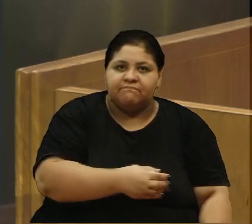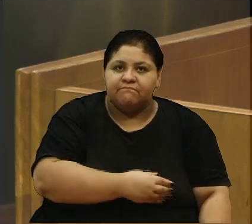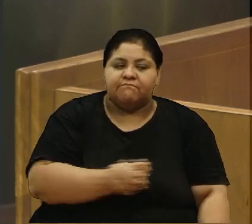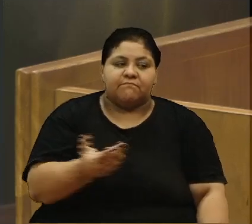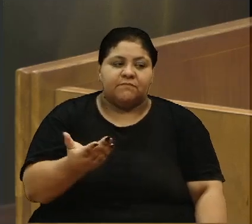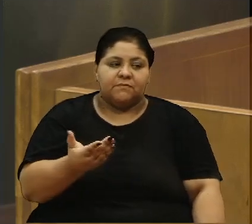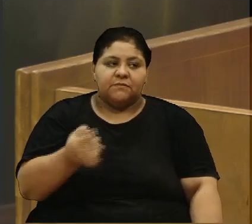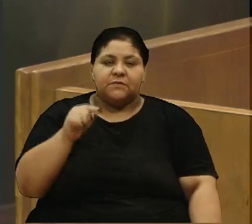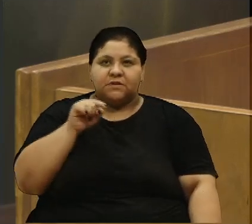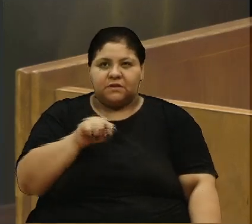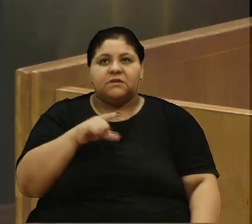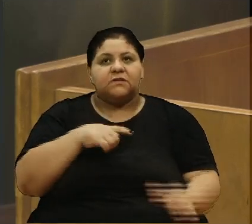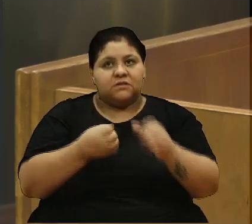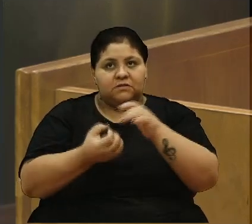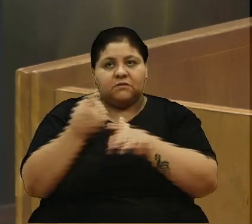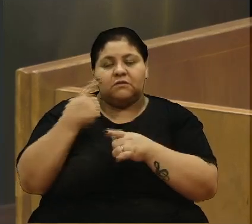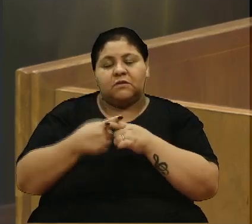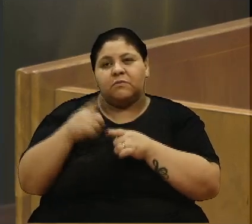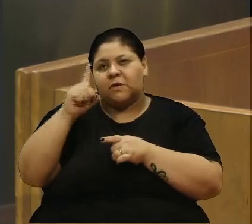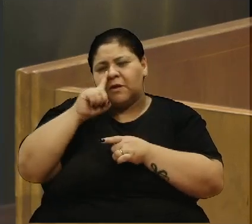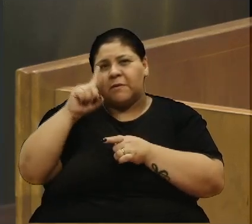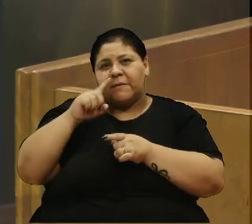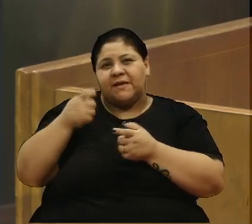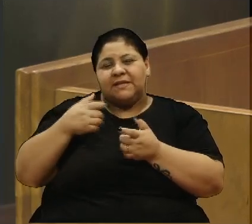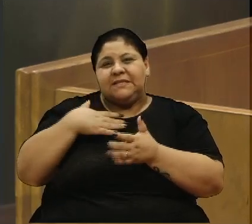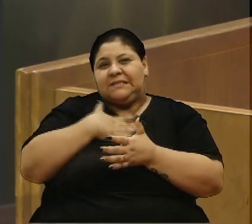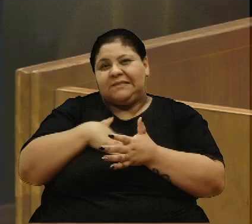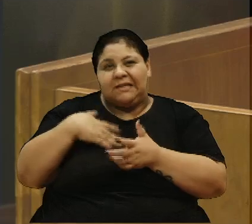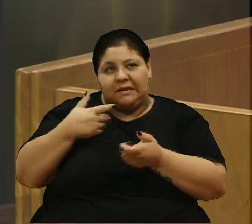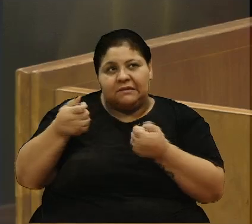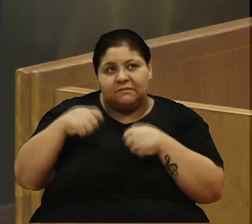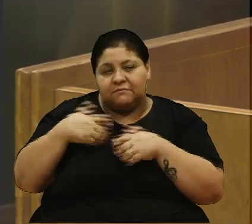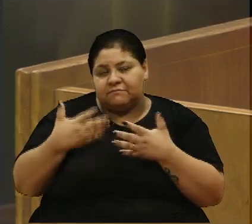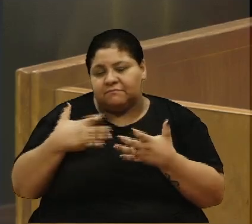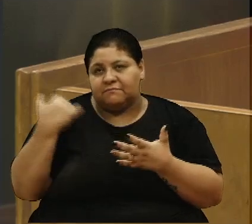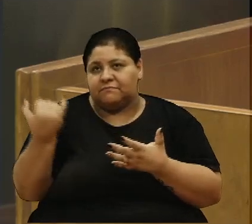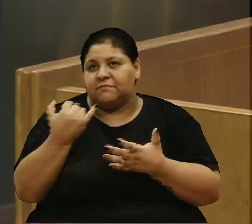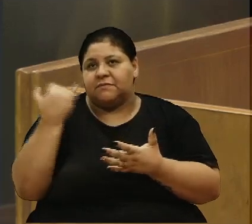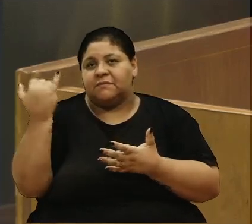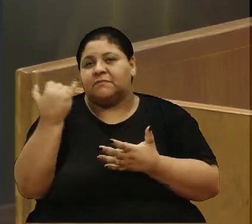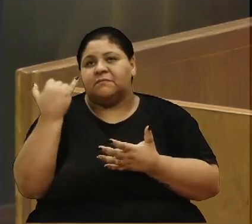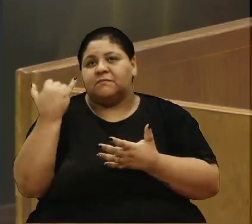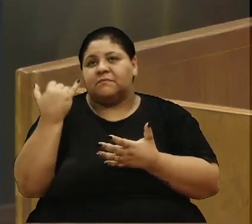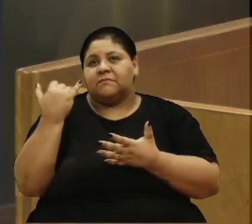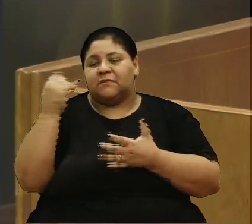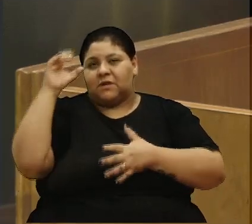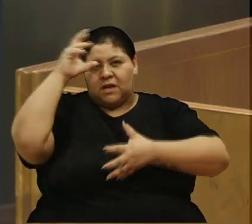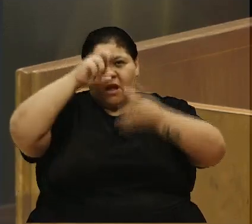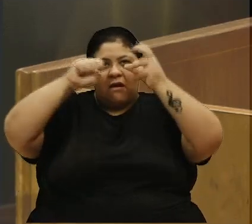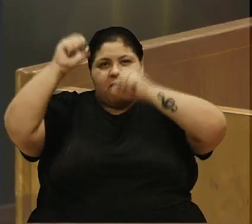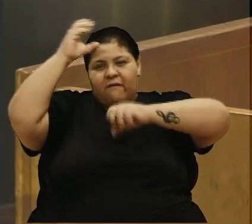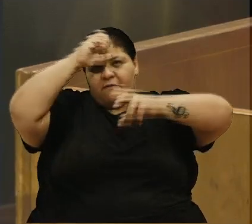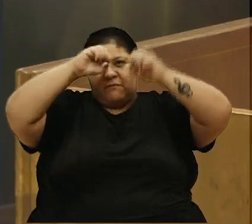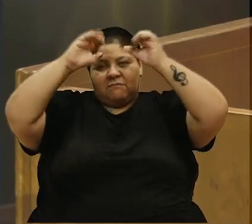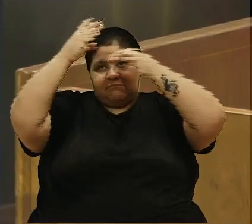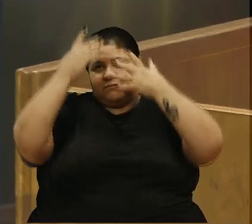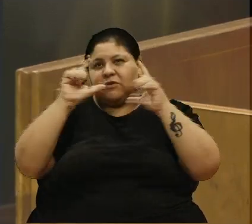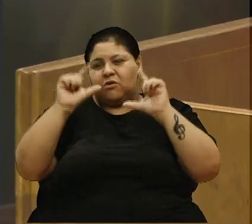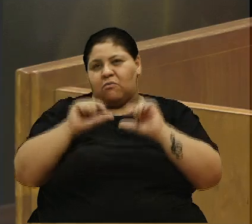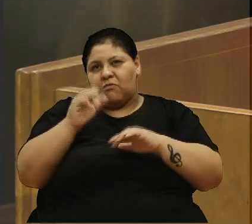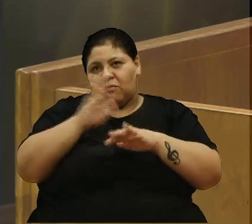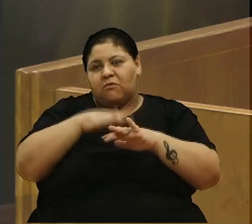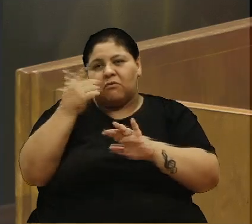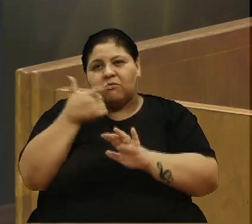isso existe, porque as mães sentem essa necessidade. Então, é tão importante que a gente vai aprendendo cada dia um pouco mais